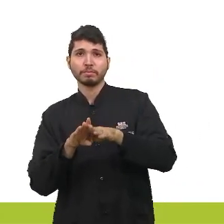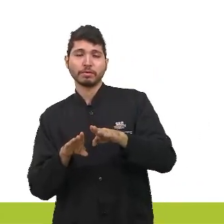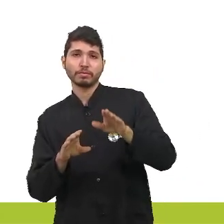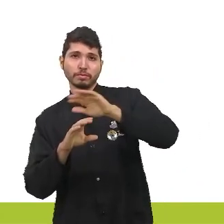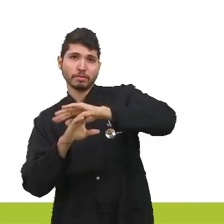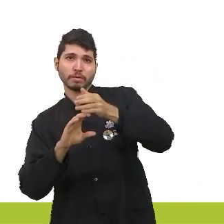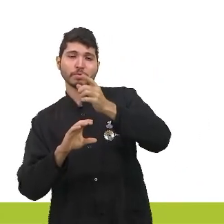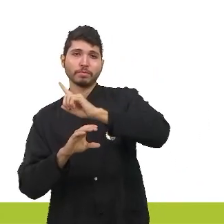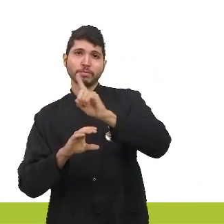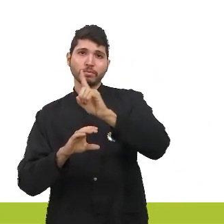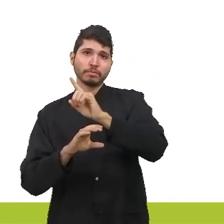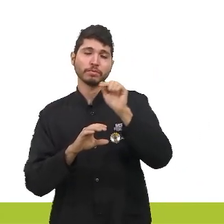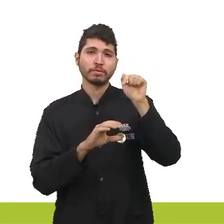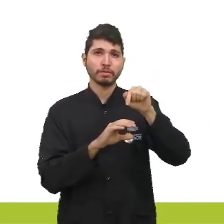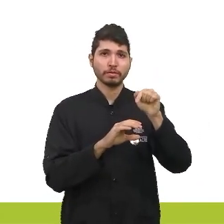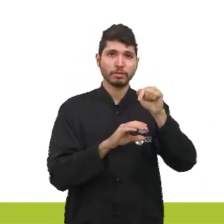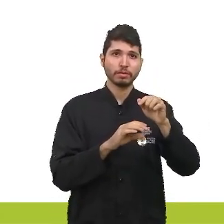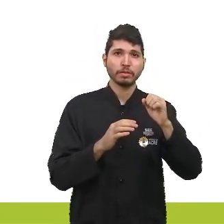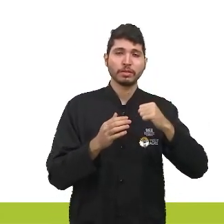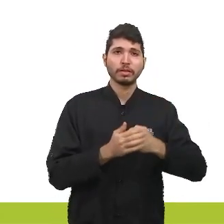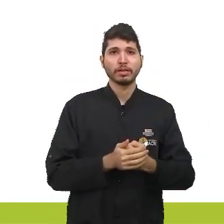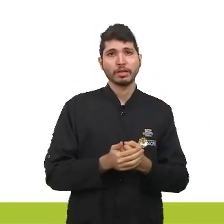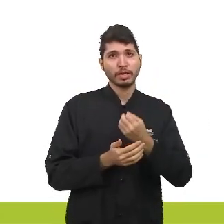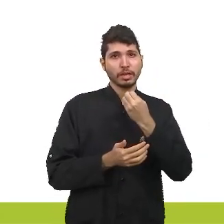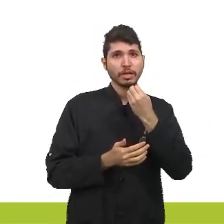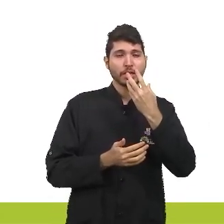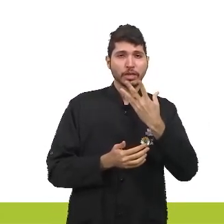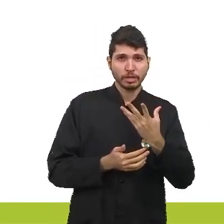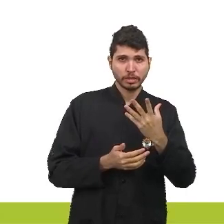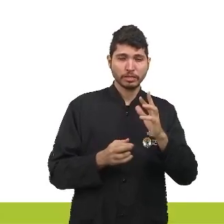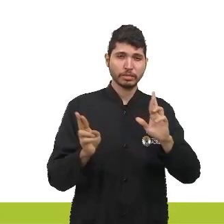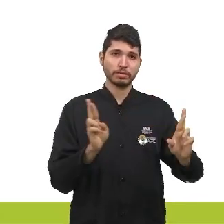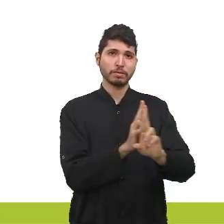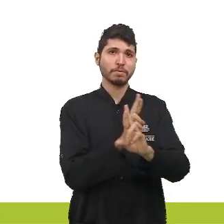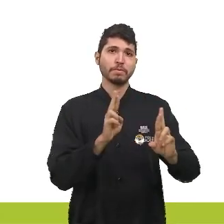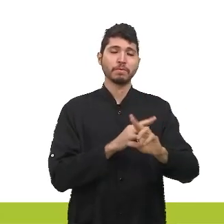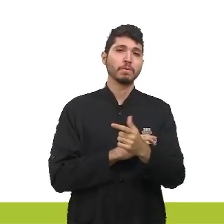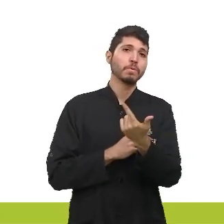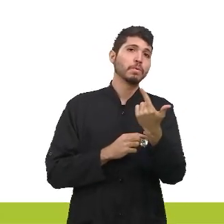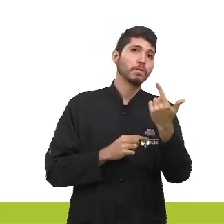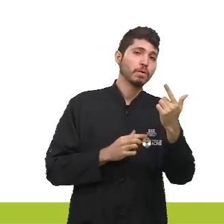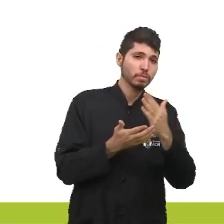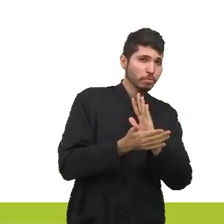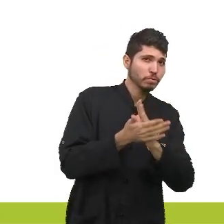alguns poliedros não convexos satisfazem a relação e outros não.